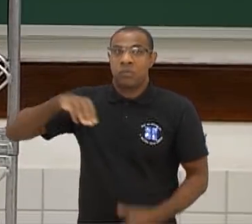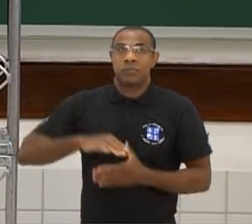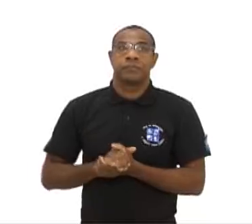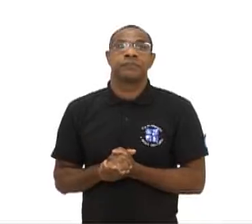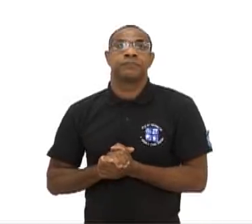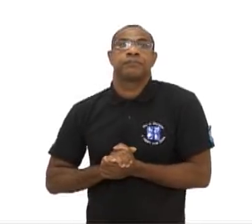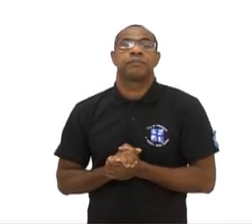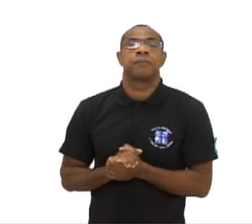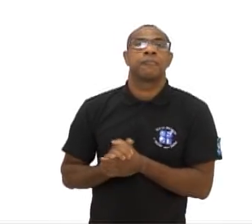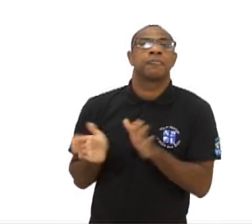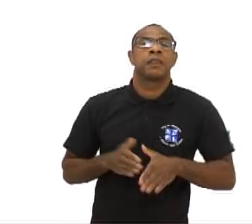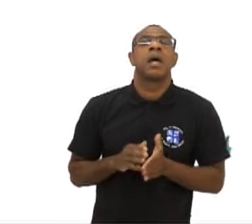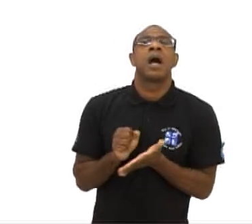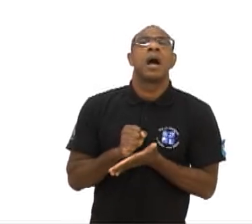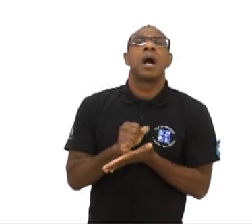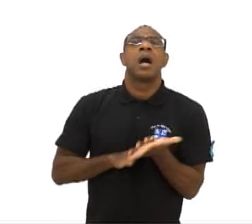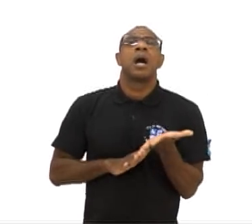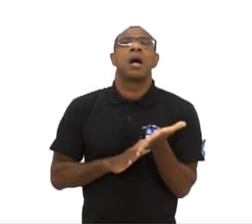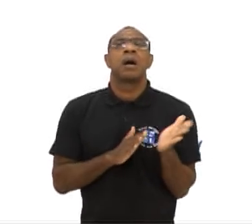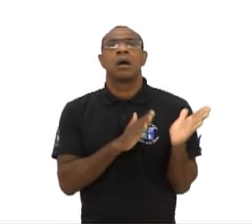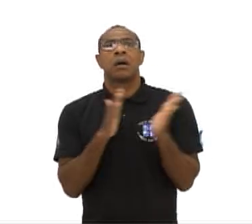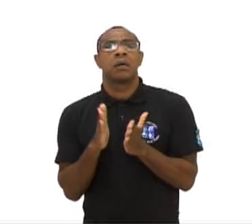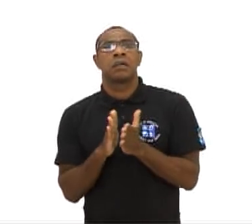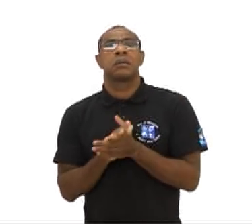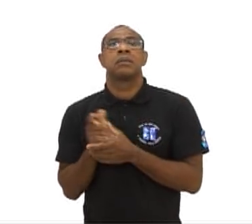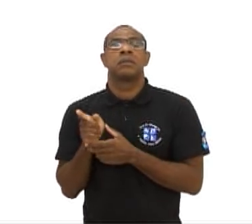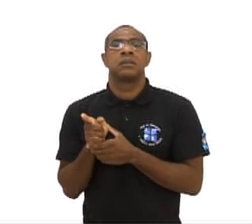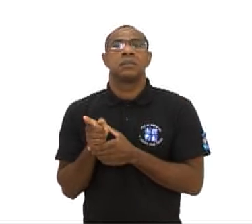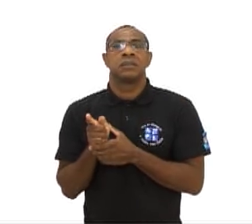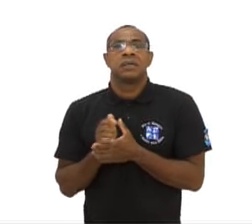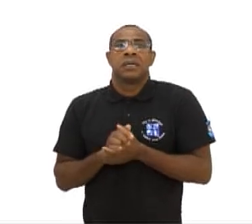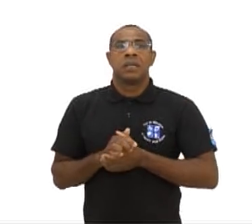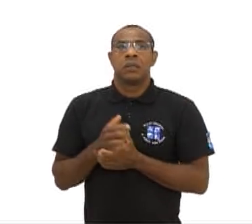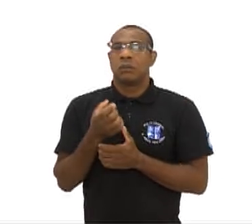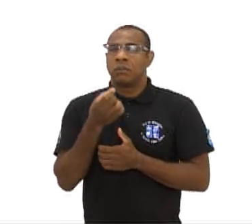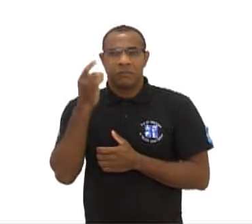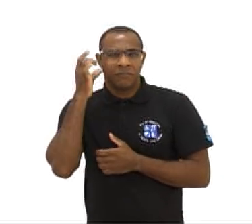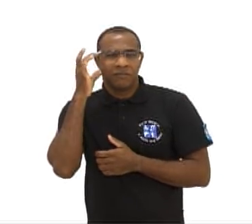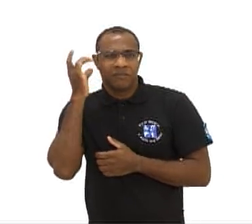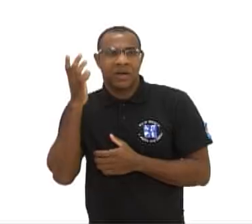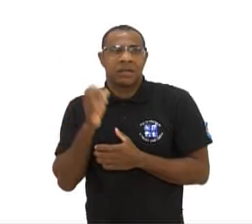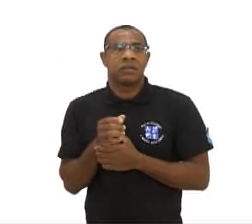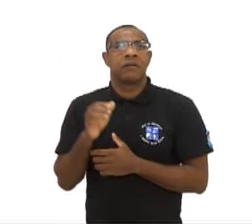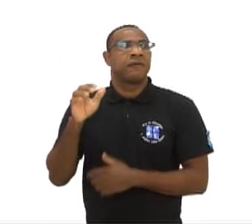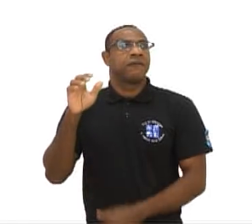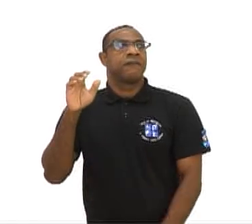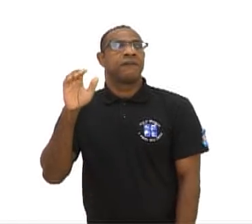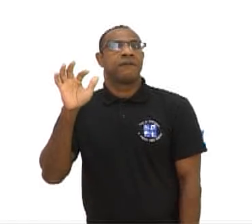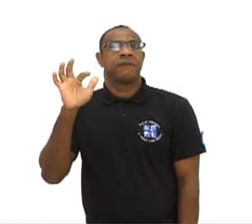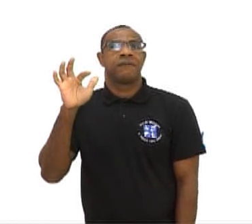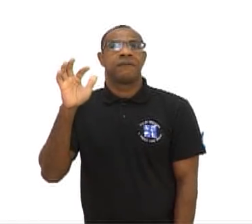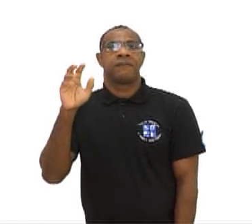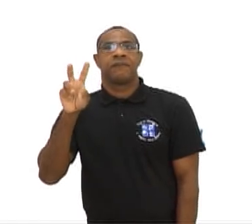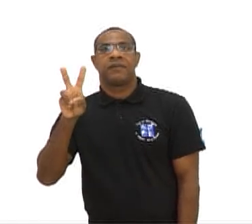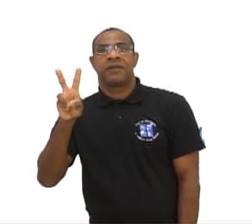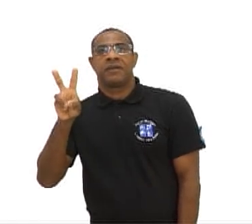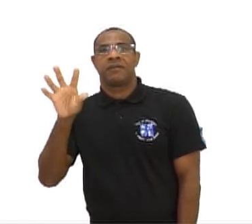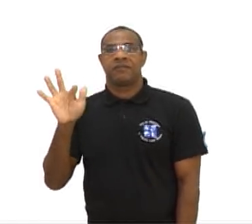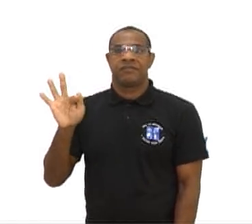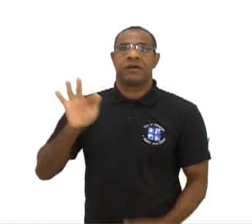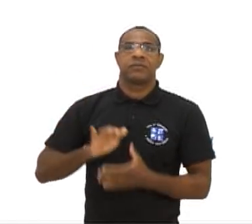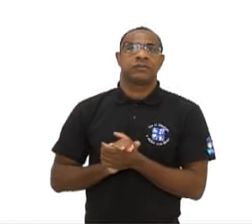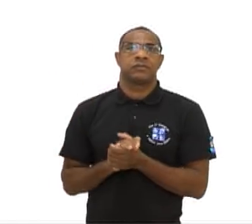o nosso próximo exercício, ele é mais molezinha, ele é um verdadeiro ou falso. Então vamos aqui comigo